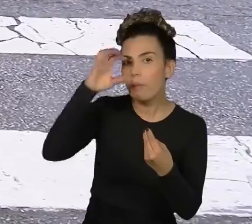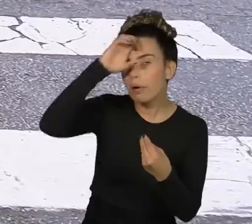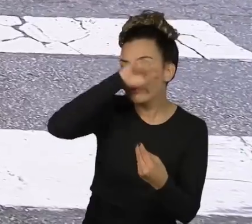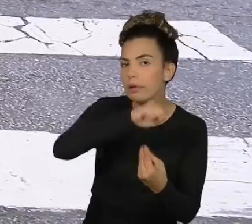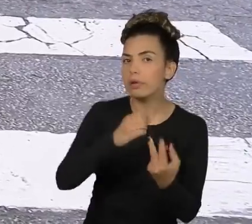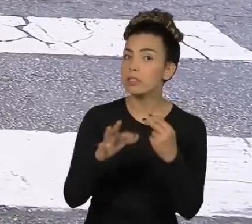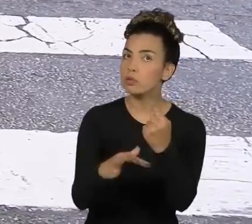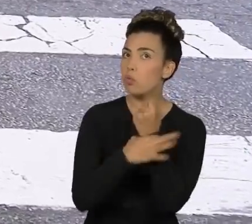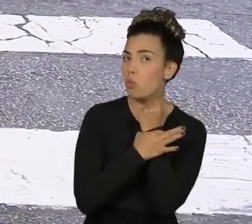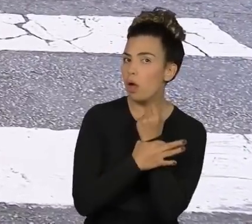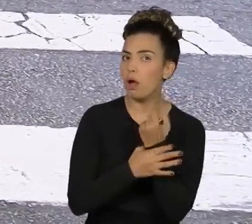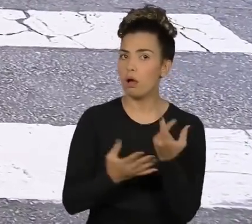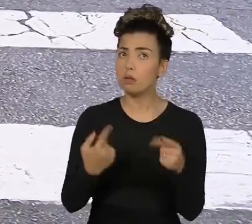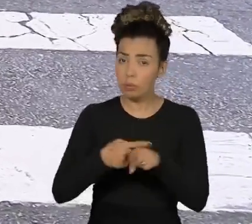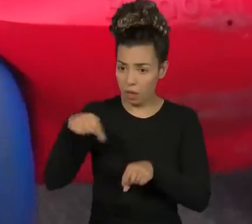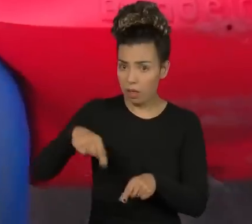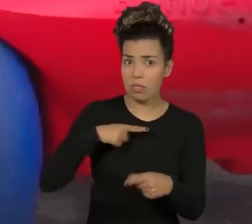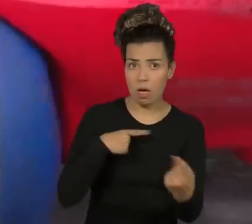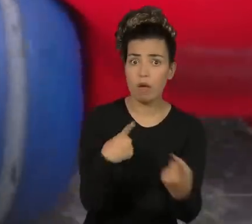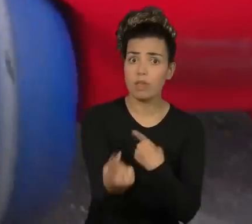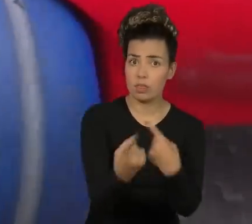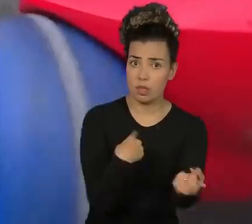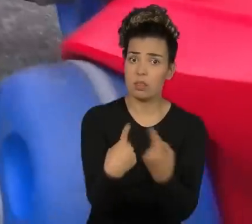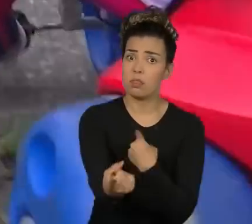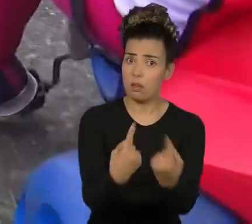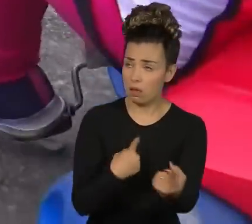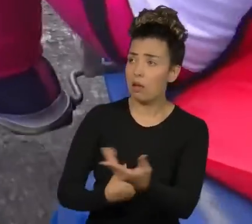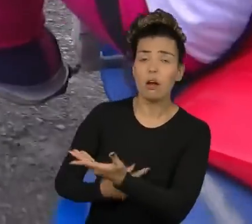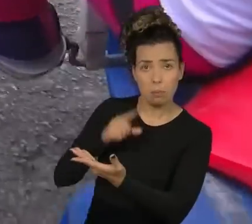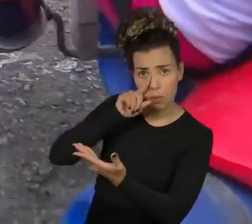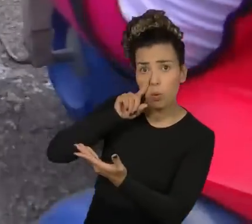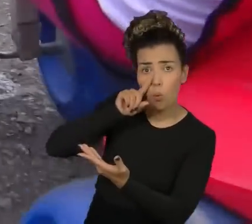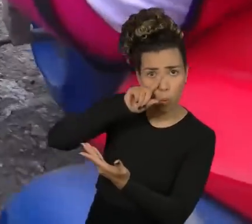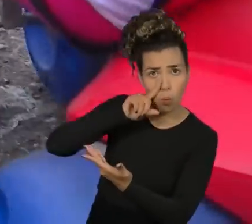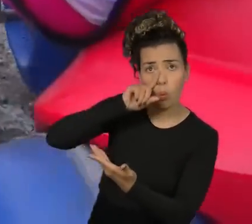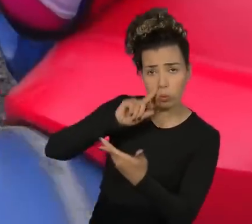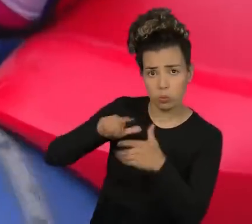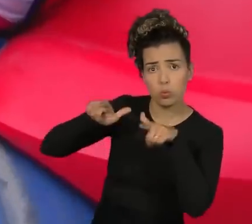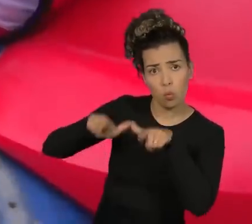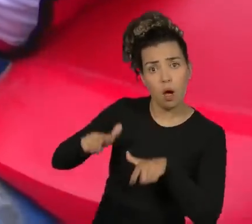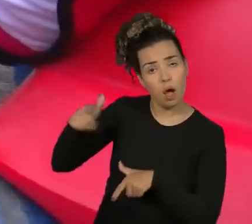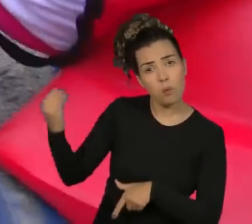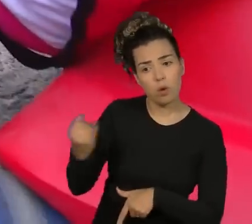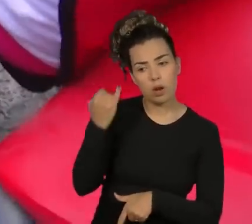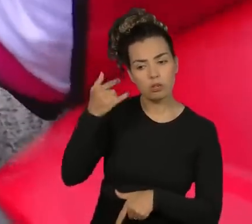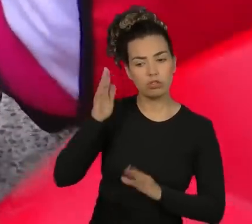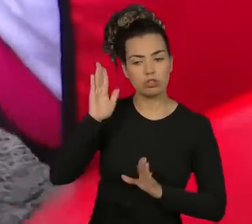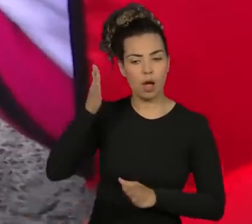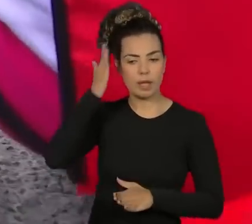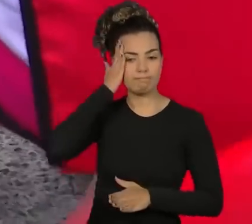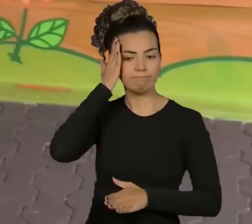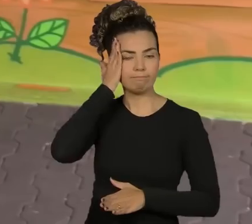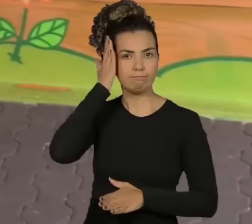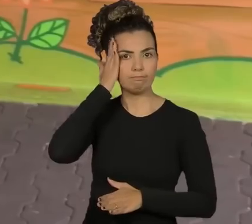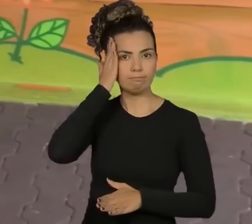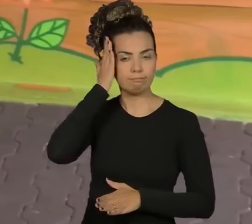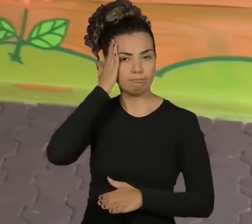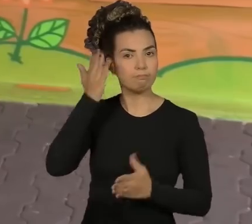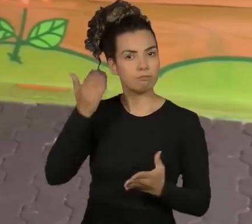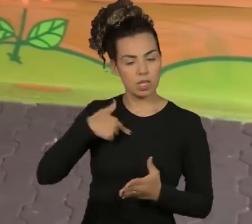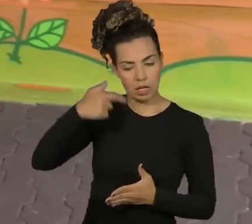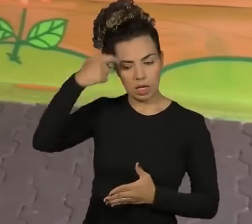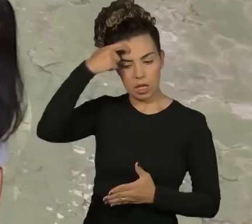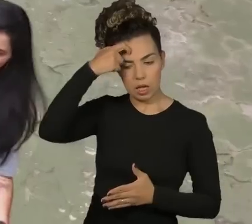atravessar, pois aqui a gente tem uma avenida, né? Nossa rua é uma avenida, é um pouco perigosa, então a gente conscientiza a criança para a criança automaticamente conscientizar os